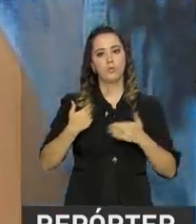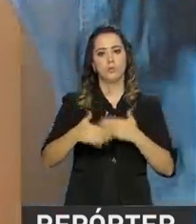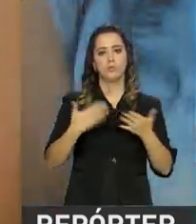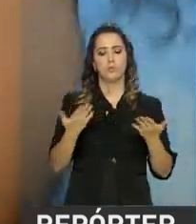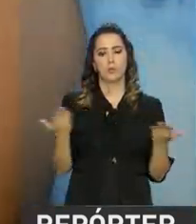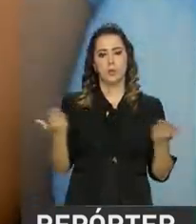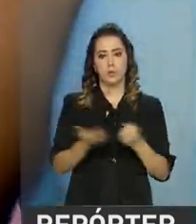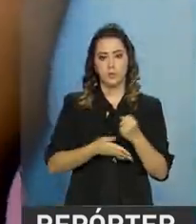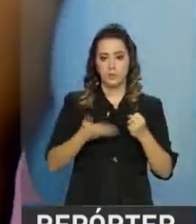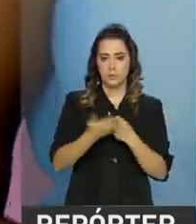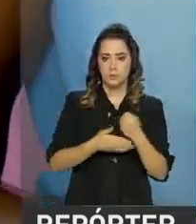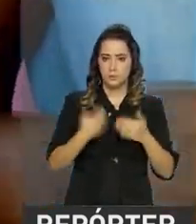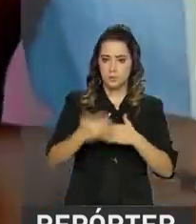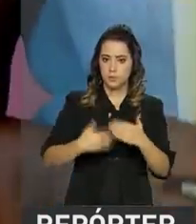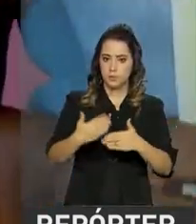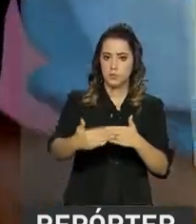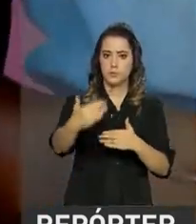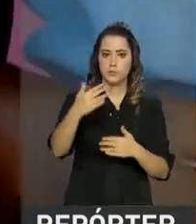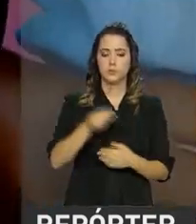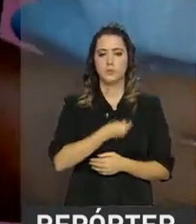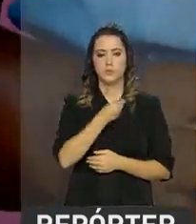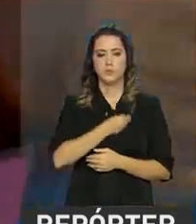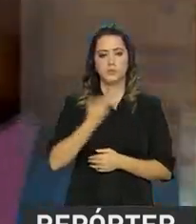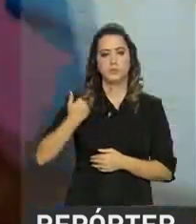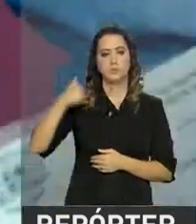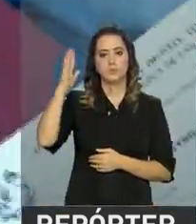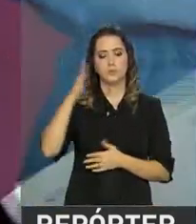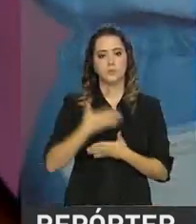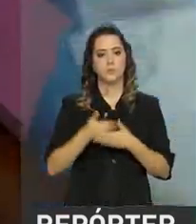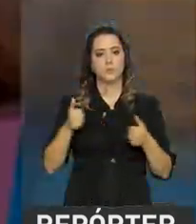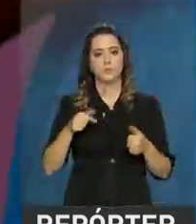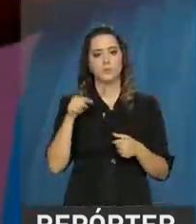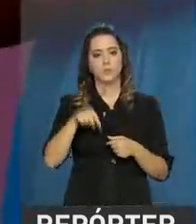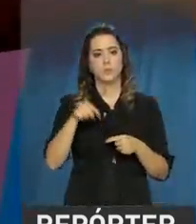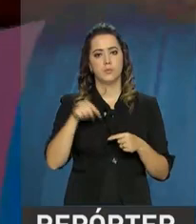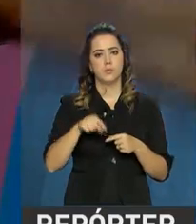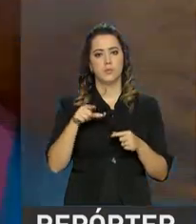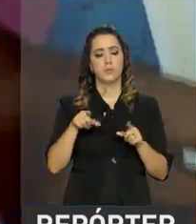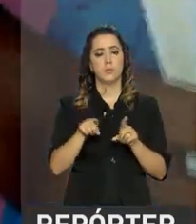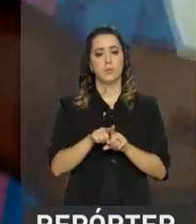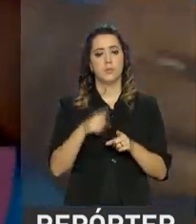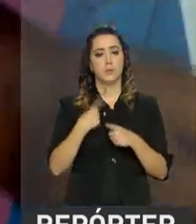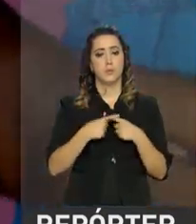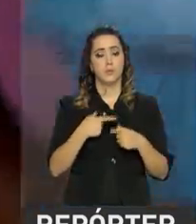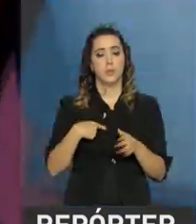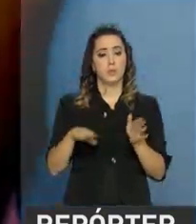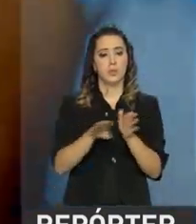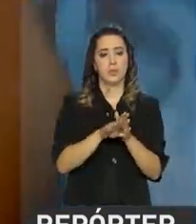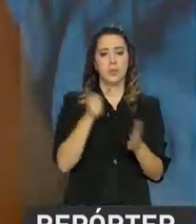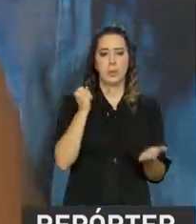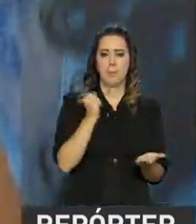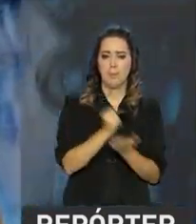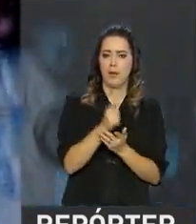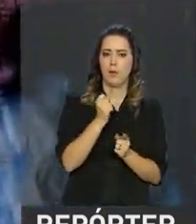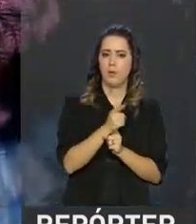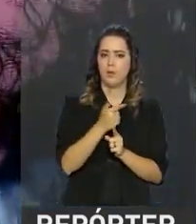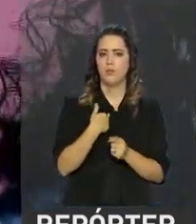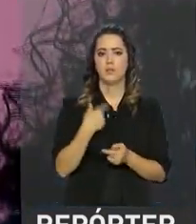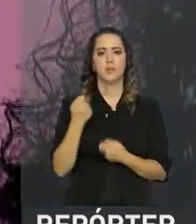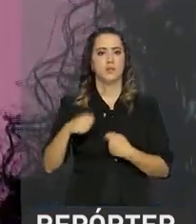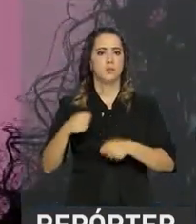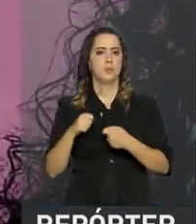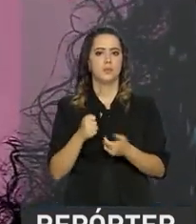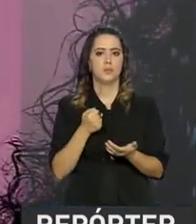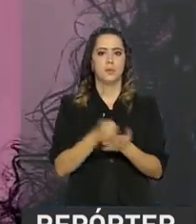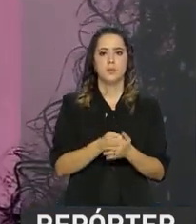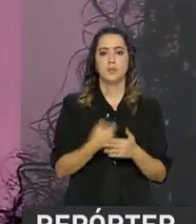ali cef para batalhar mas devido àqueles porque eu cheguei aqui tive que pagar aluguel eles não vão ter que